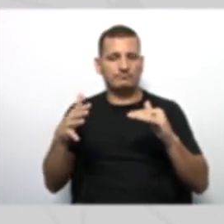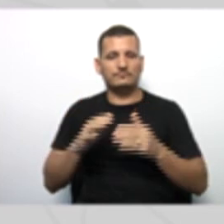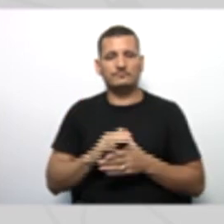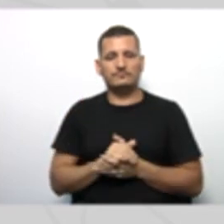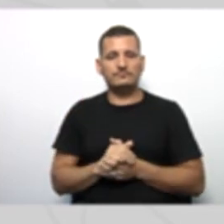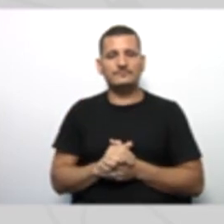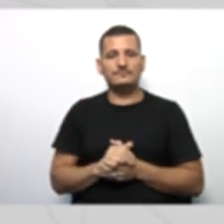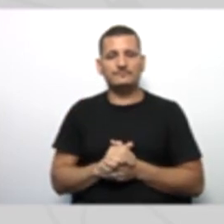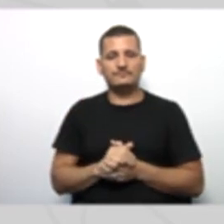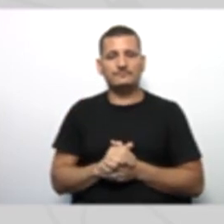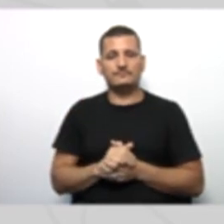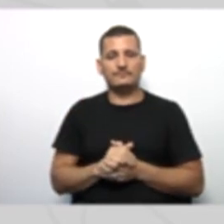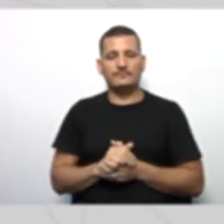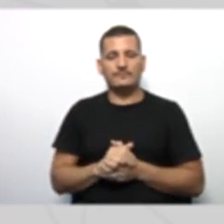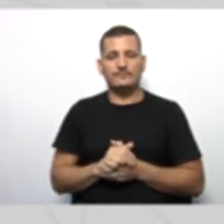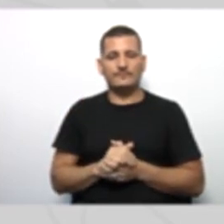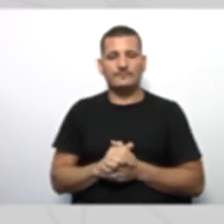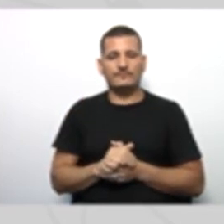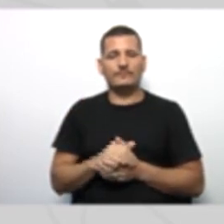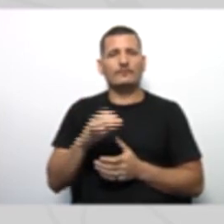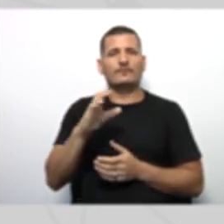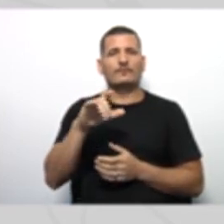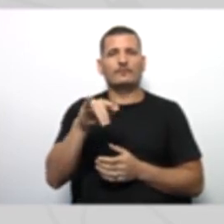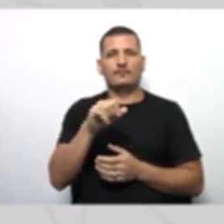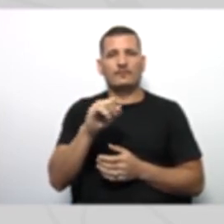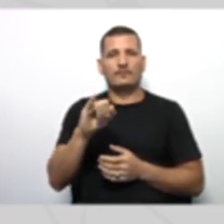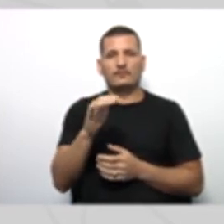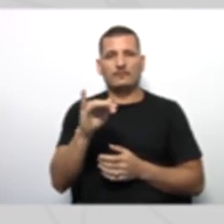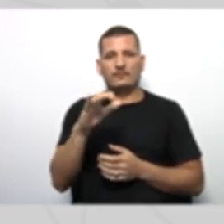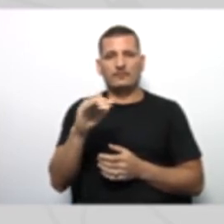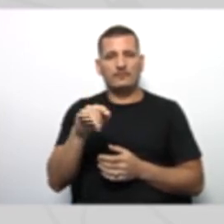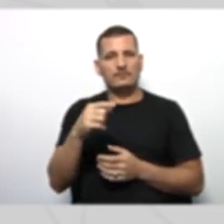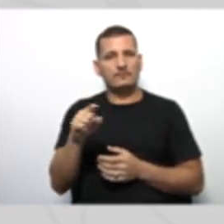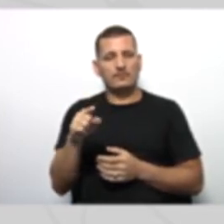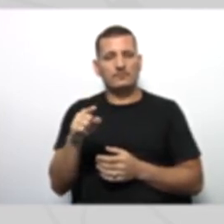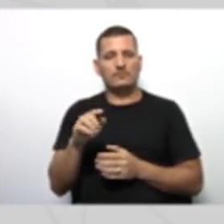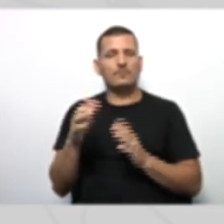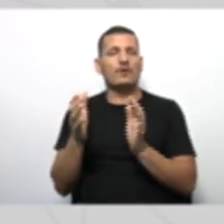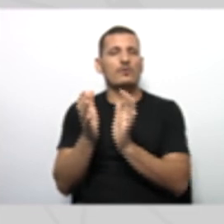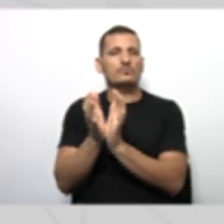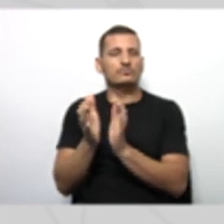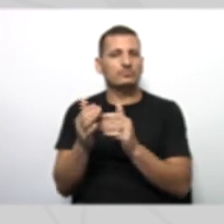2 fornecedores, 3 fornecedores, fazer 4 contratos, isso aí demanda